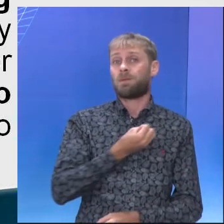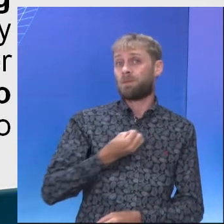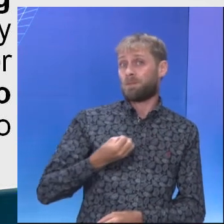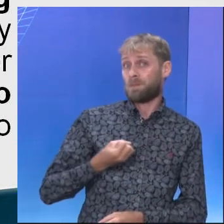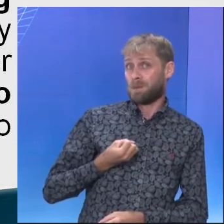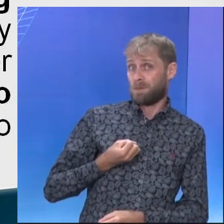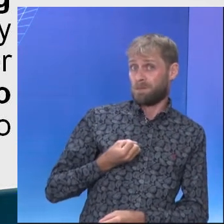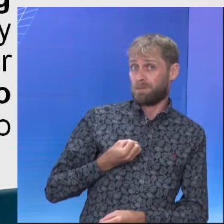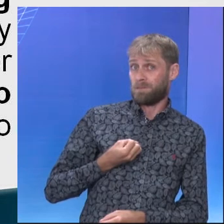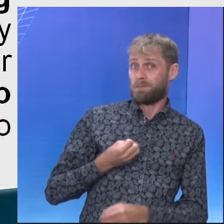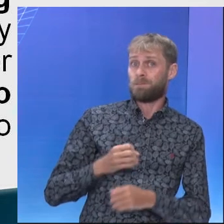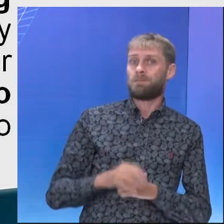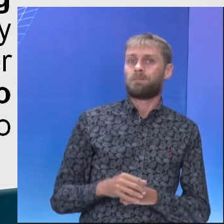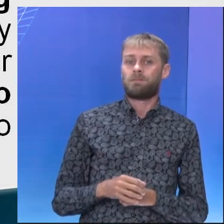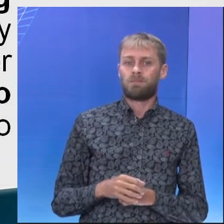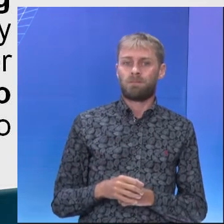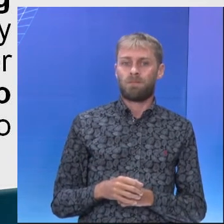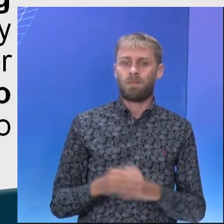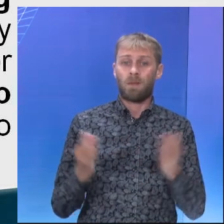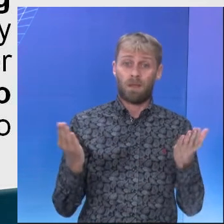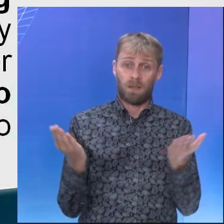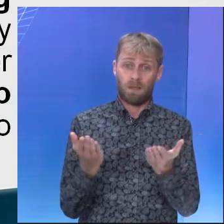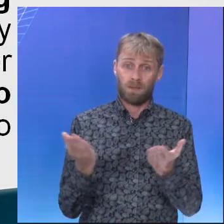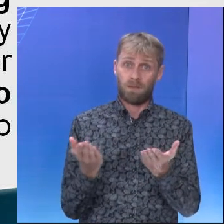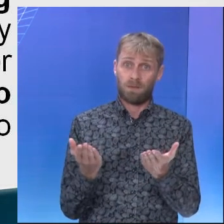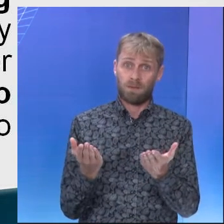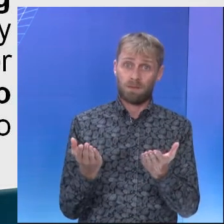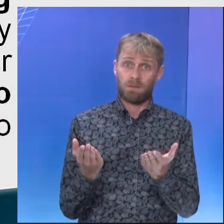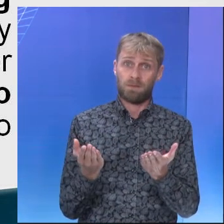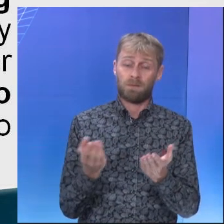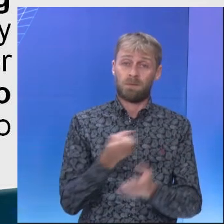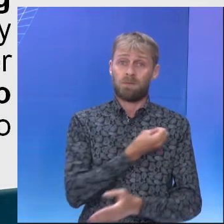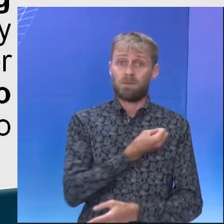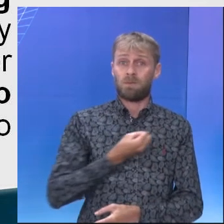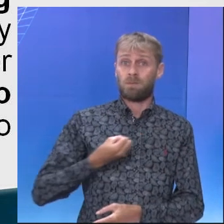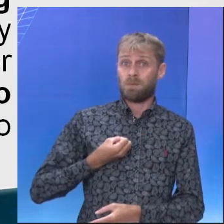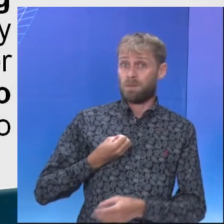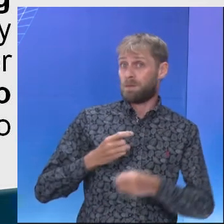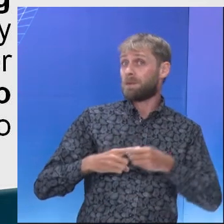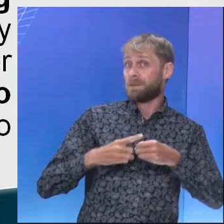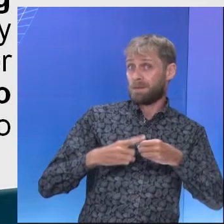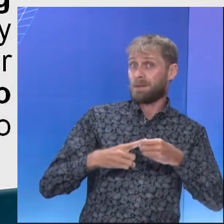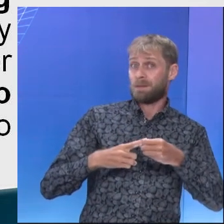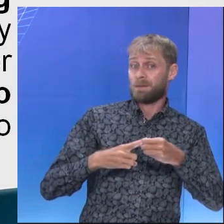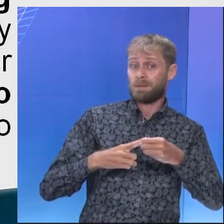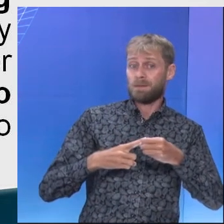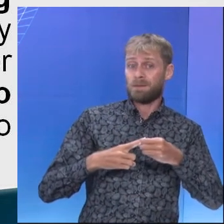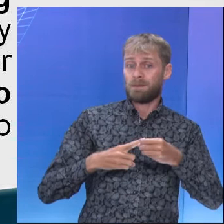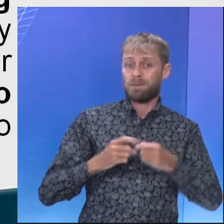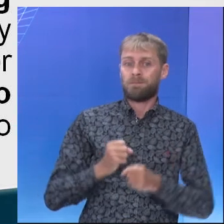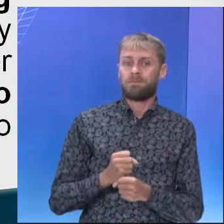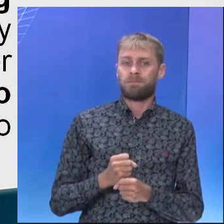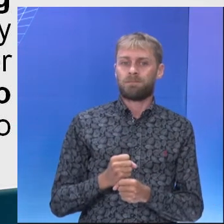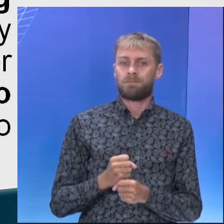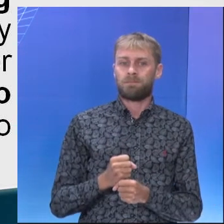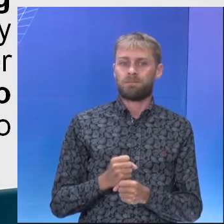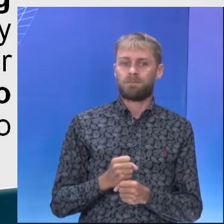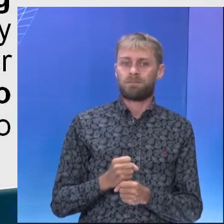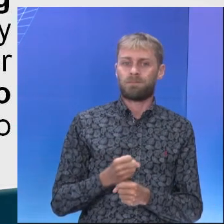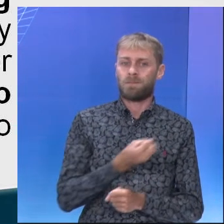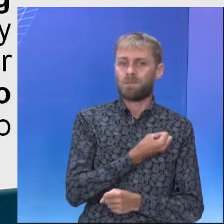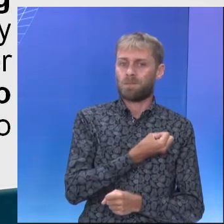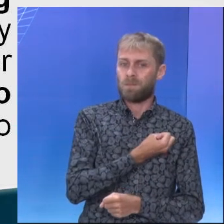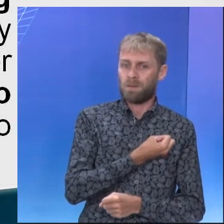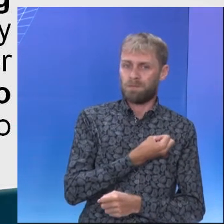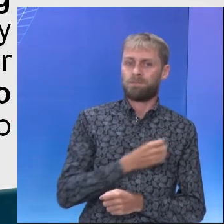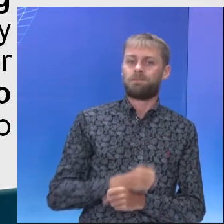acordo com, é quase um cognata. Recent, cognata, recente. City numbers, city, todo mundo sabe cidade. Numbers, todo mundo sabe